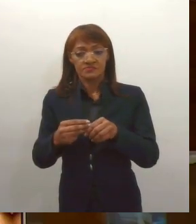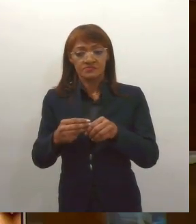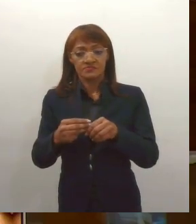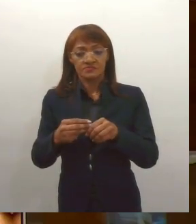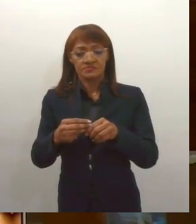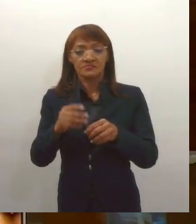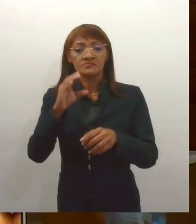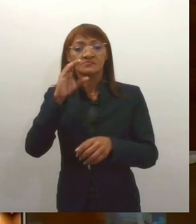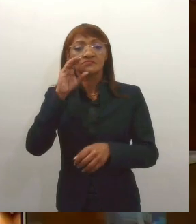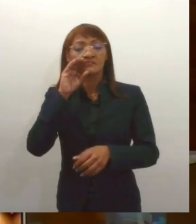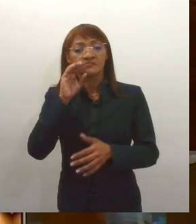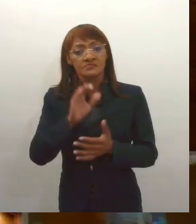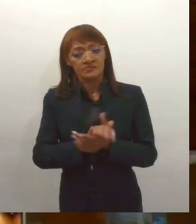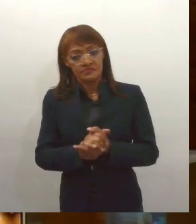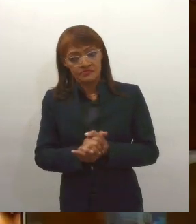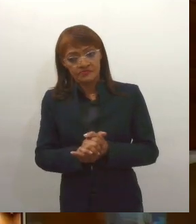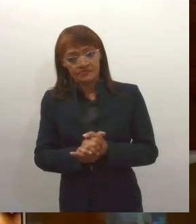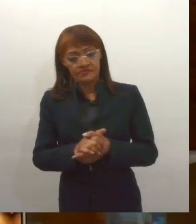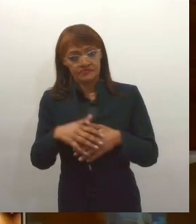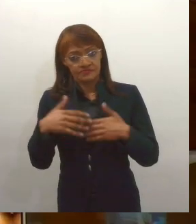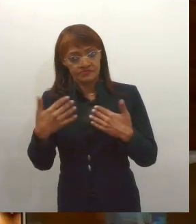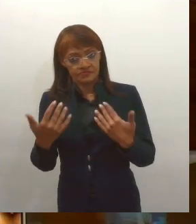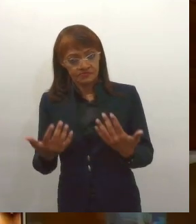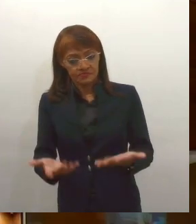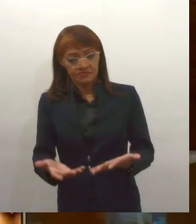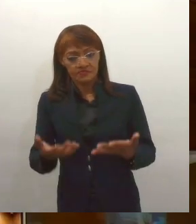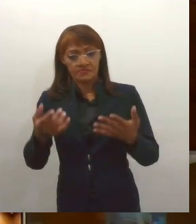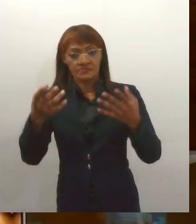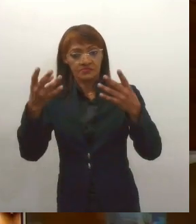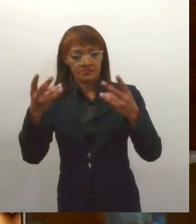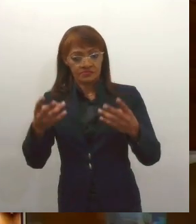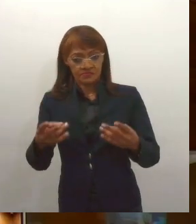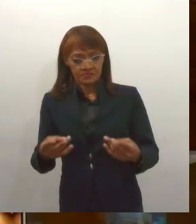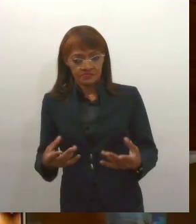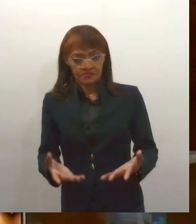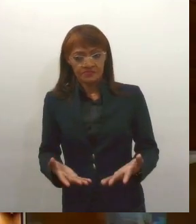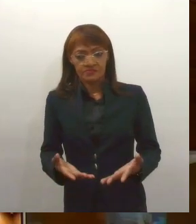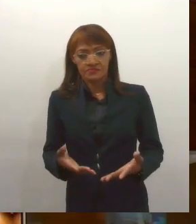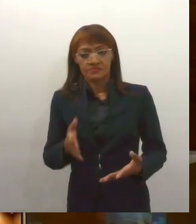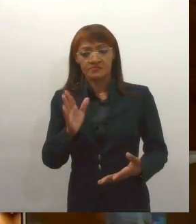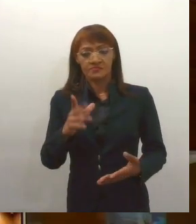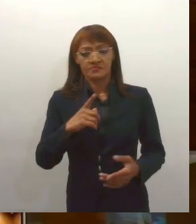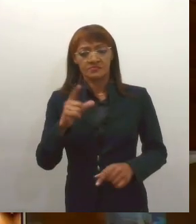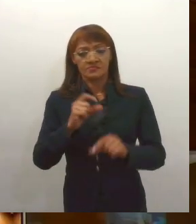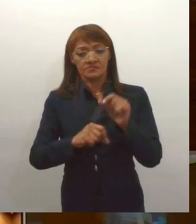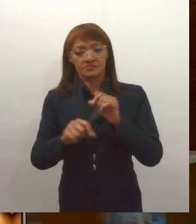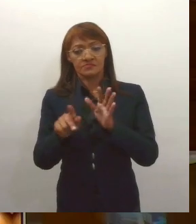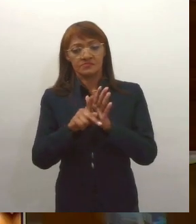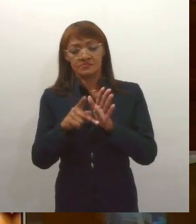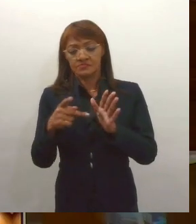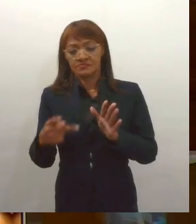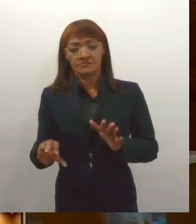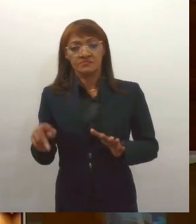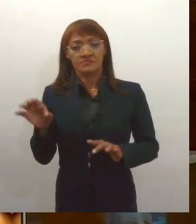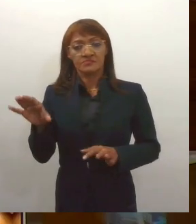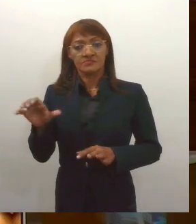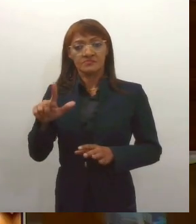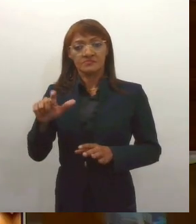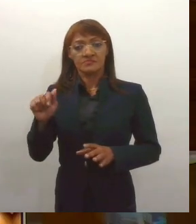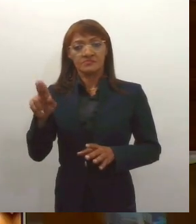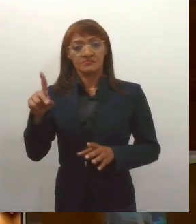relata né tanto a matéria e o próprio José Cláudio que voltava do trabalho quando